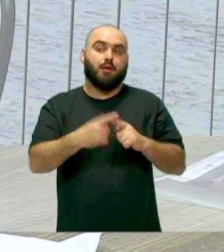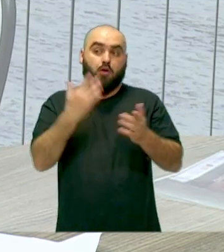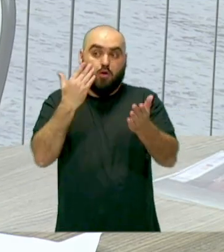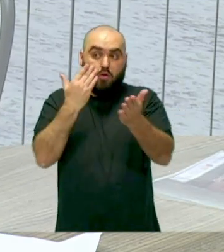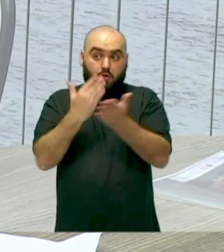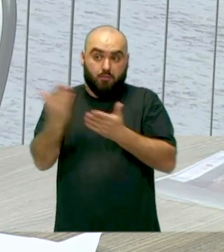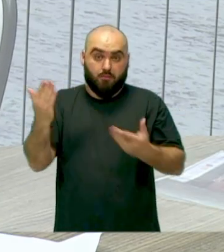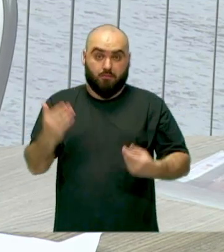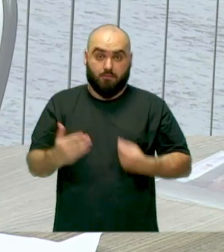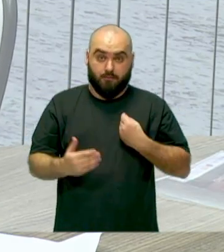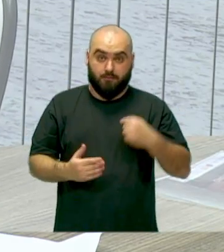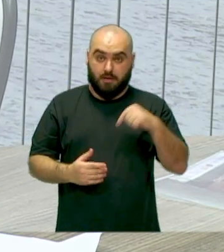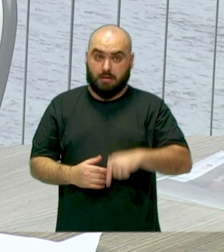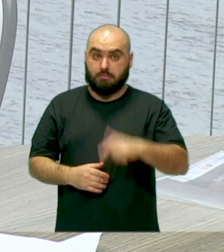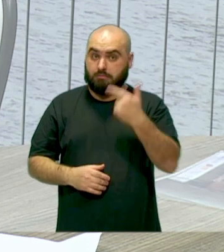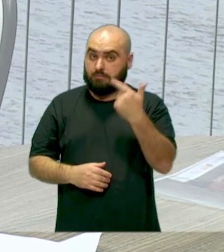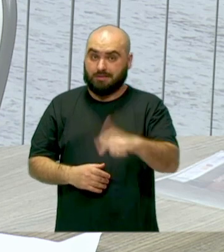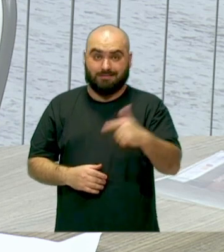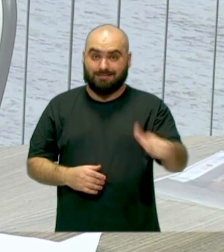nós não tínhamos nada